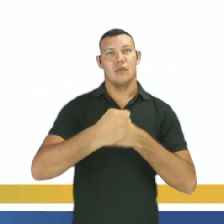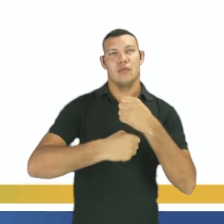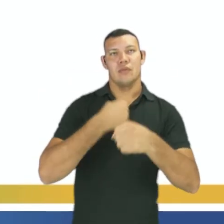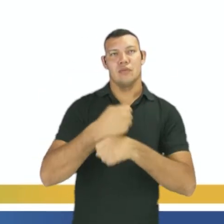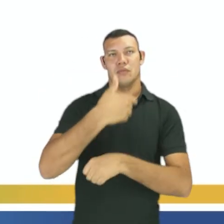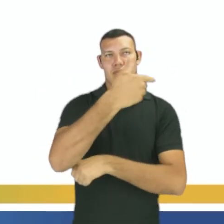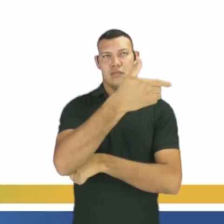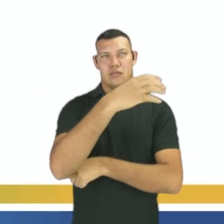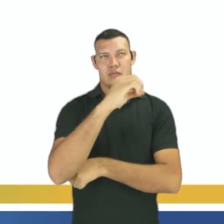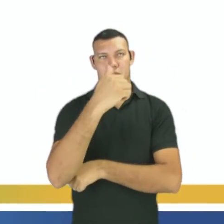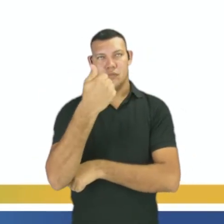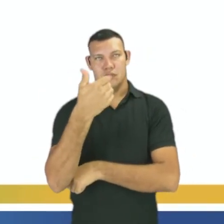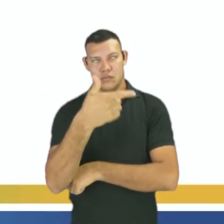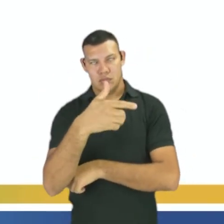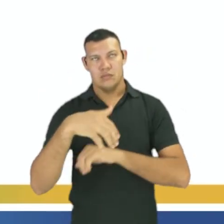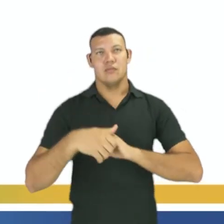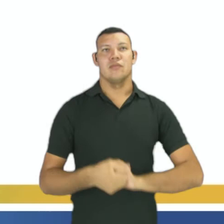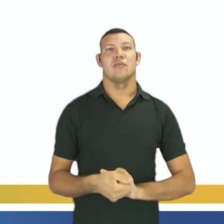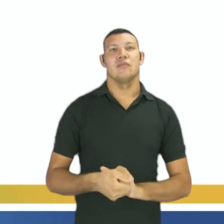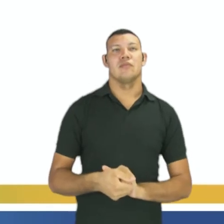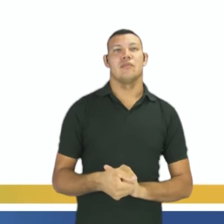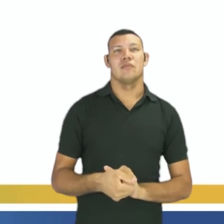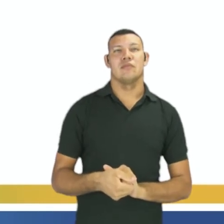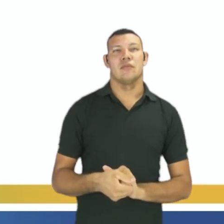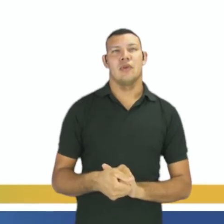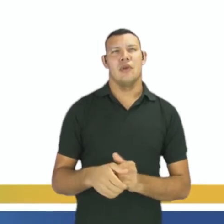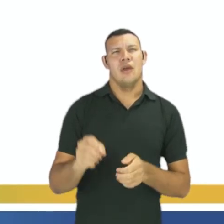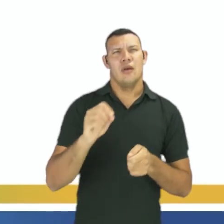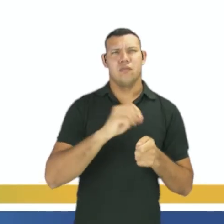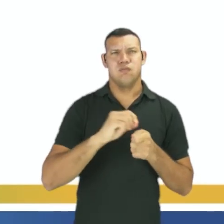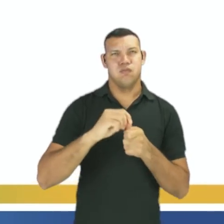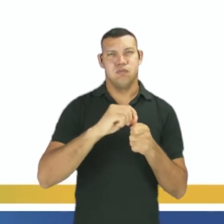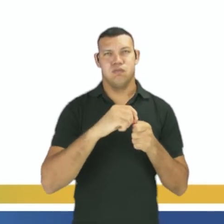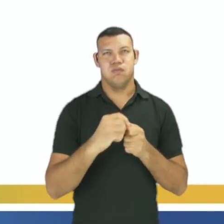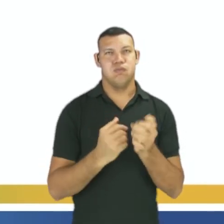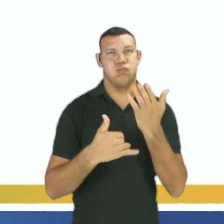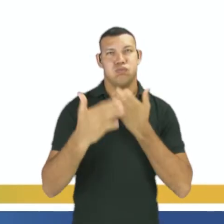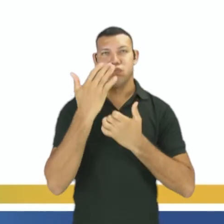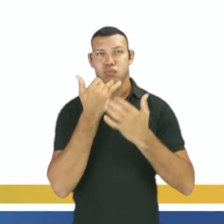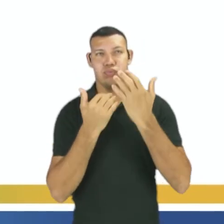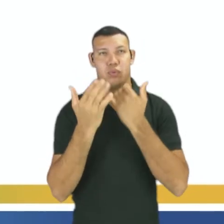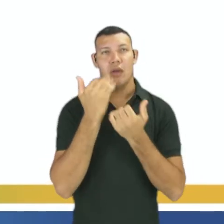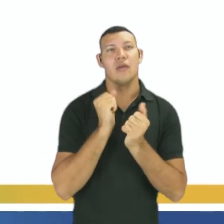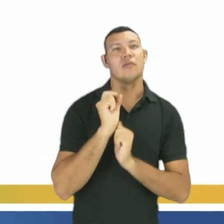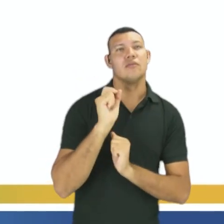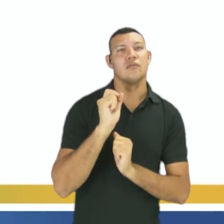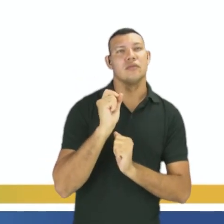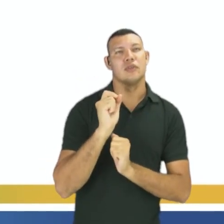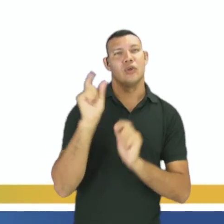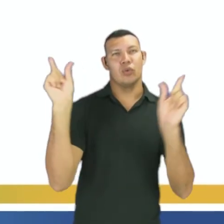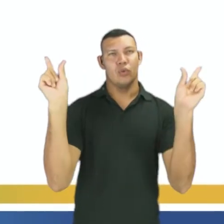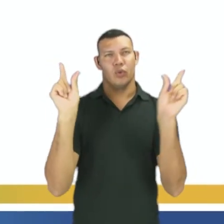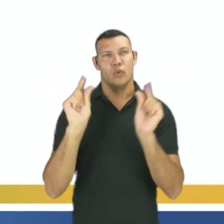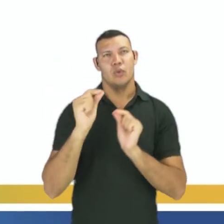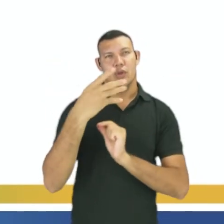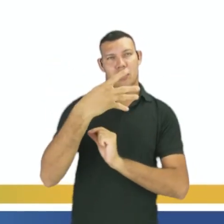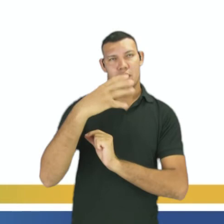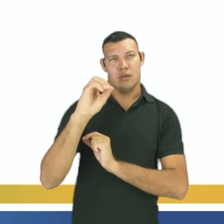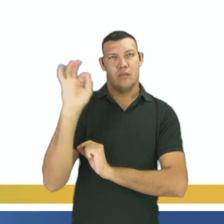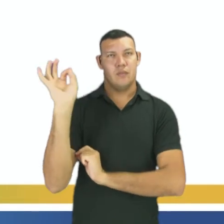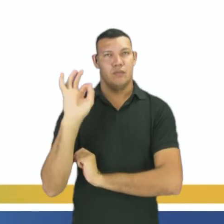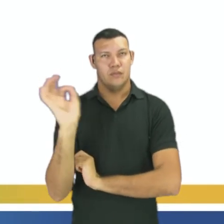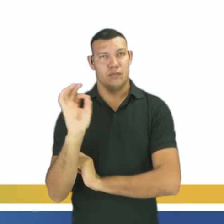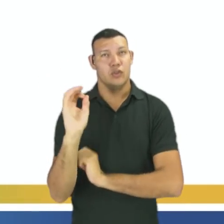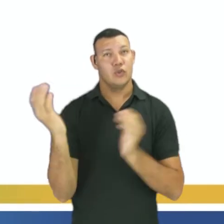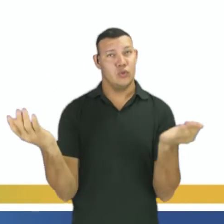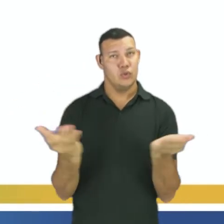produção mundial de alimentos poderia ser reduzida a 40% da atual sem aplicação